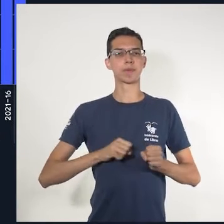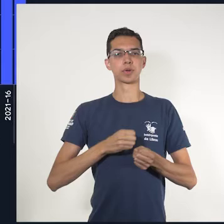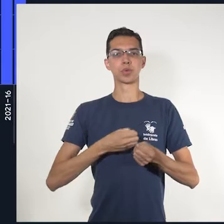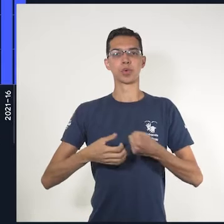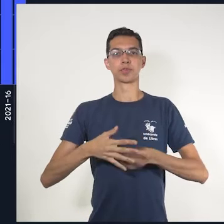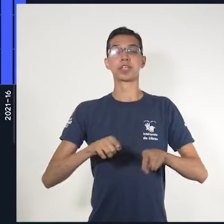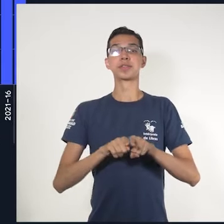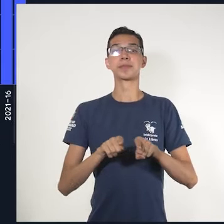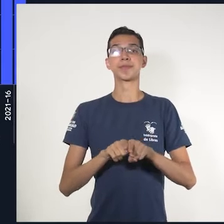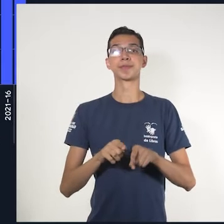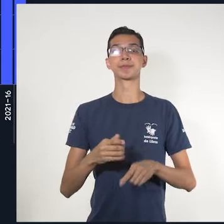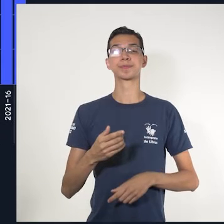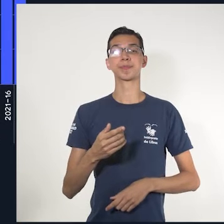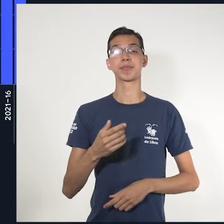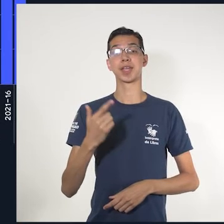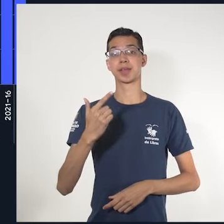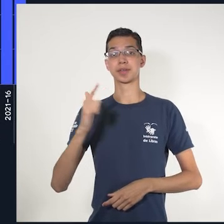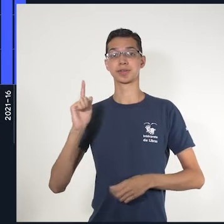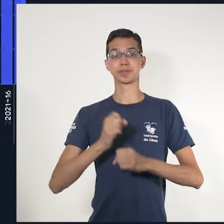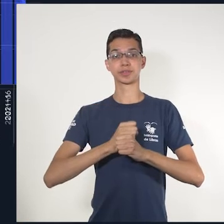24 mil casos em 2020.